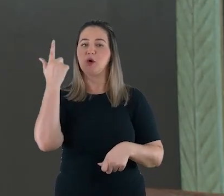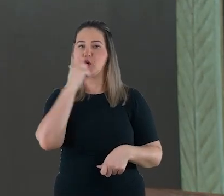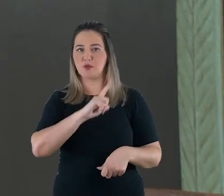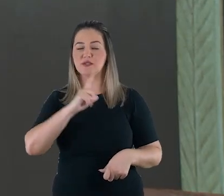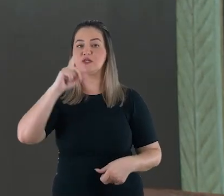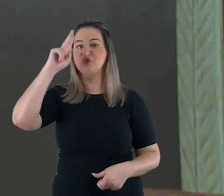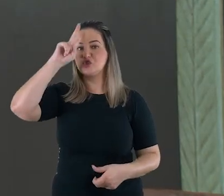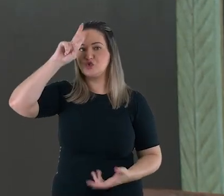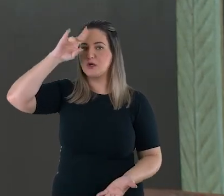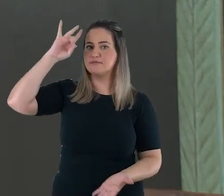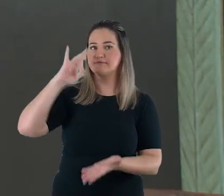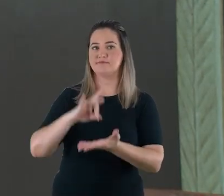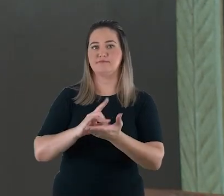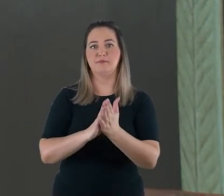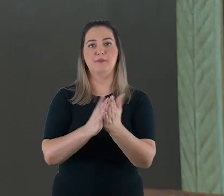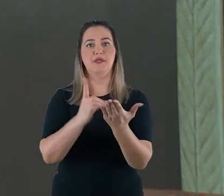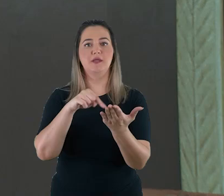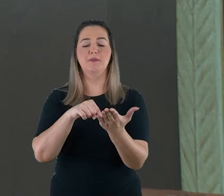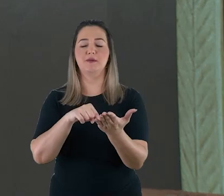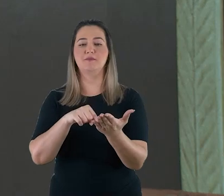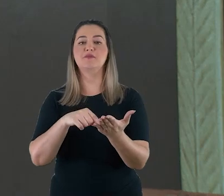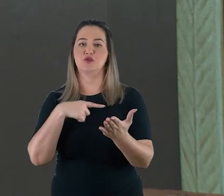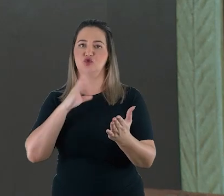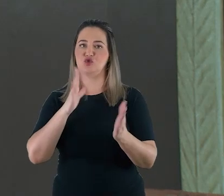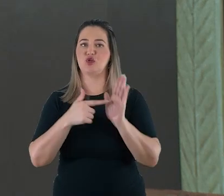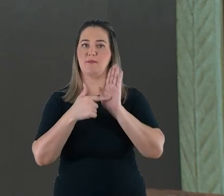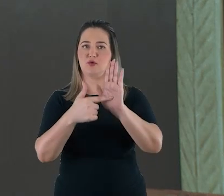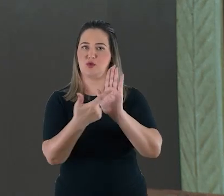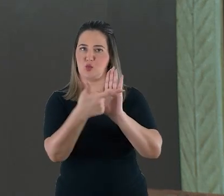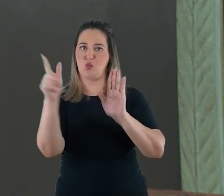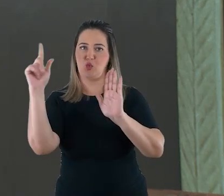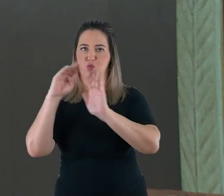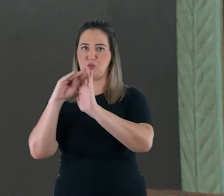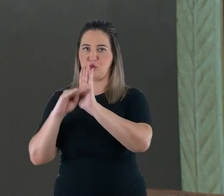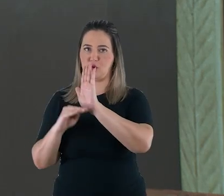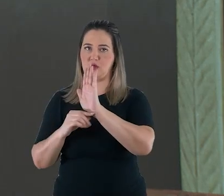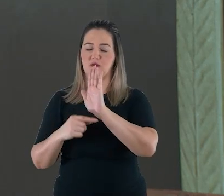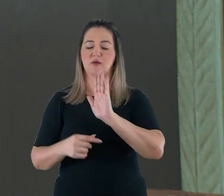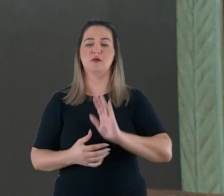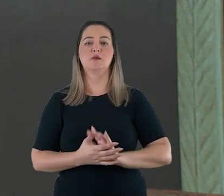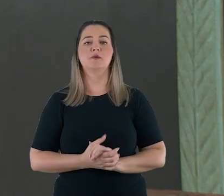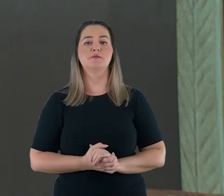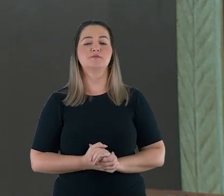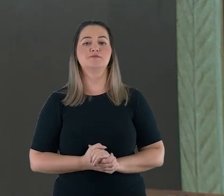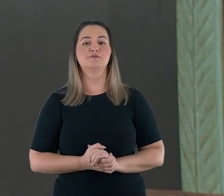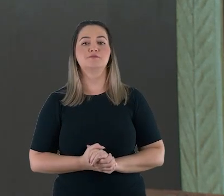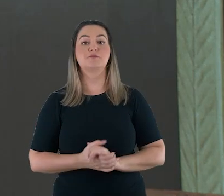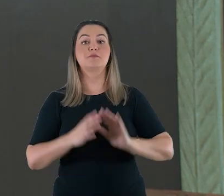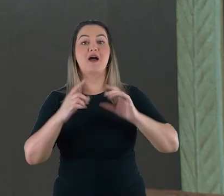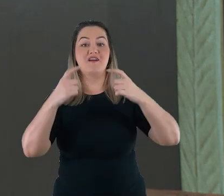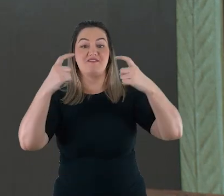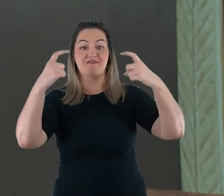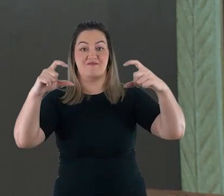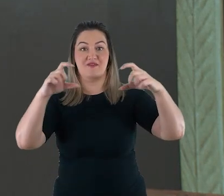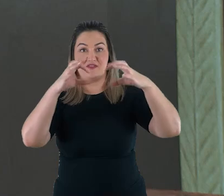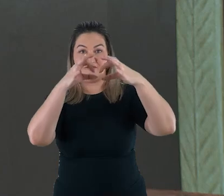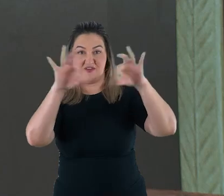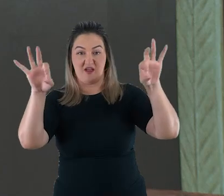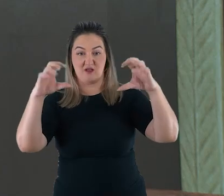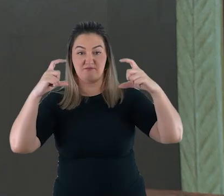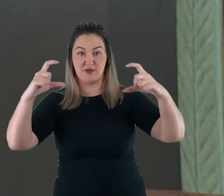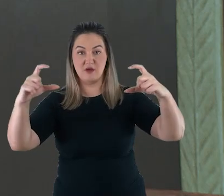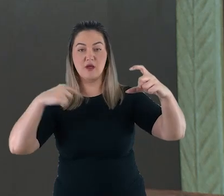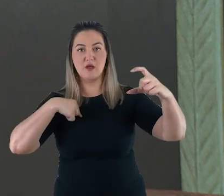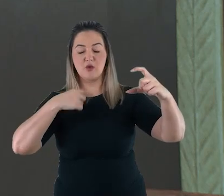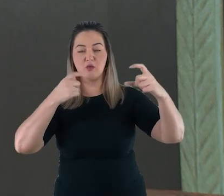a historicidade bíblica. Eu já mostrei esse tablete cuneiforme em programas anteriores nesta série. Agora, o trecho desse tablete que me chama a